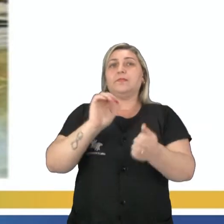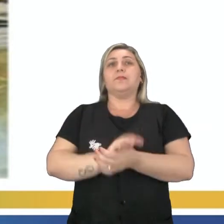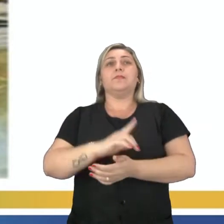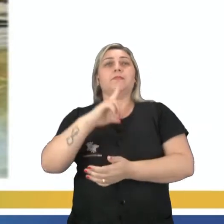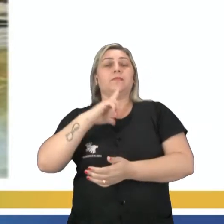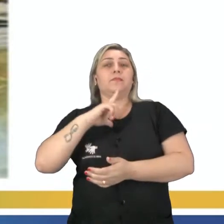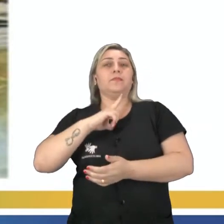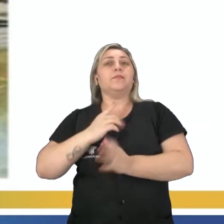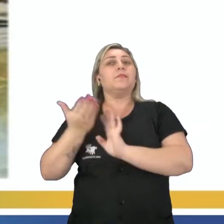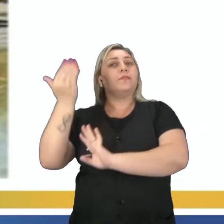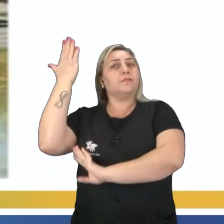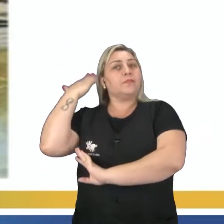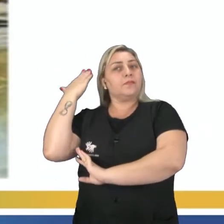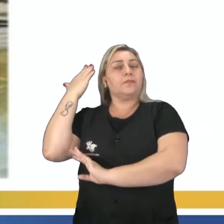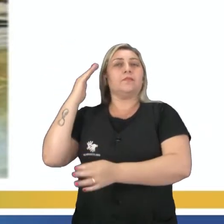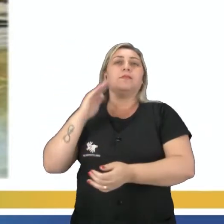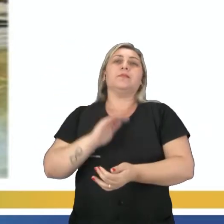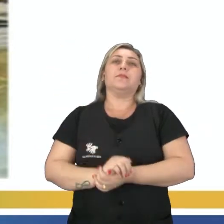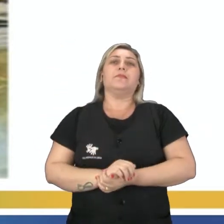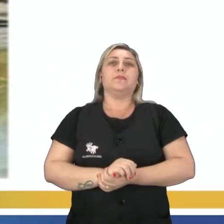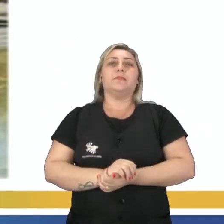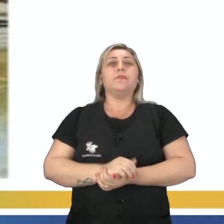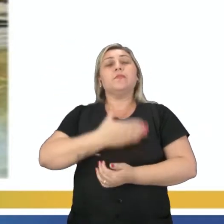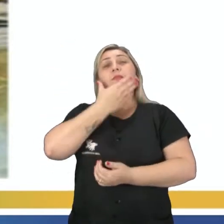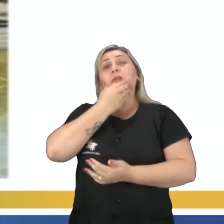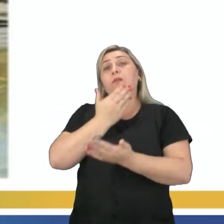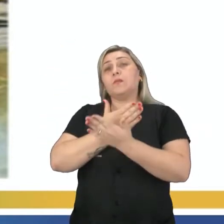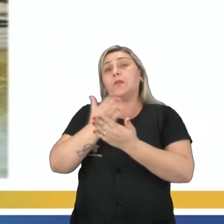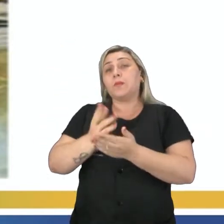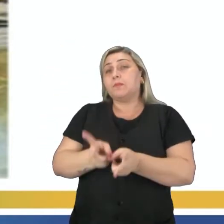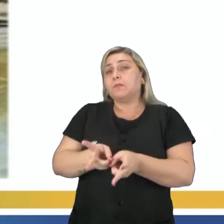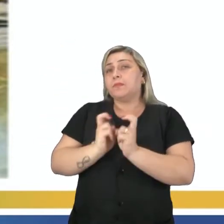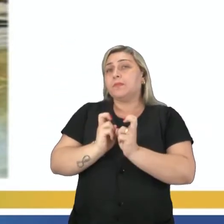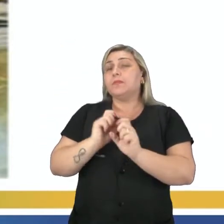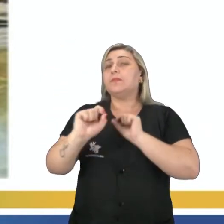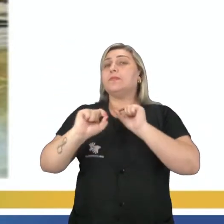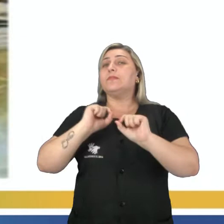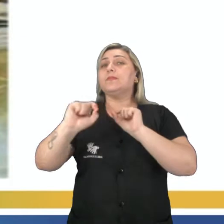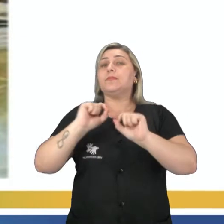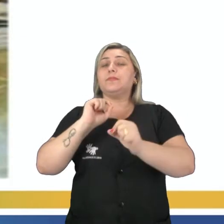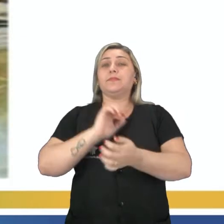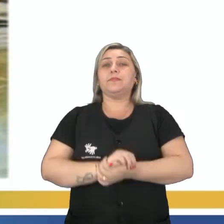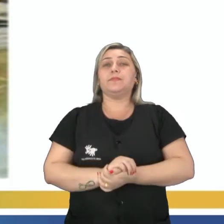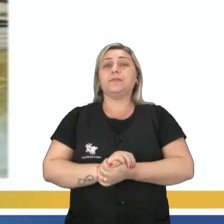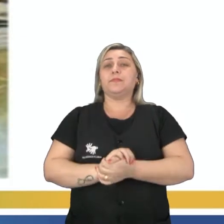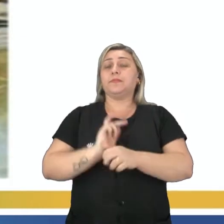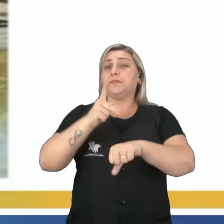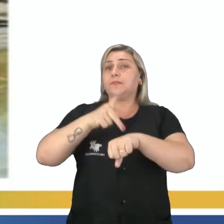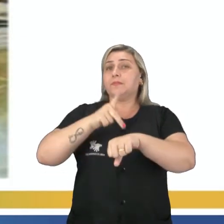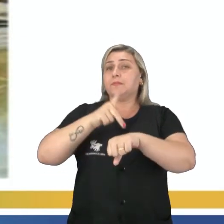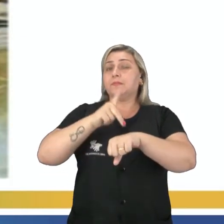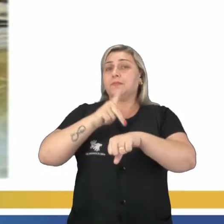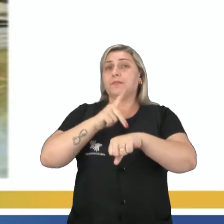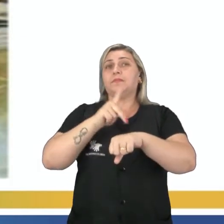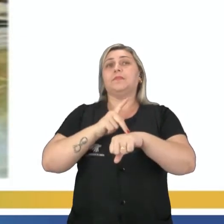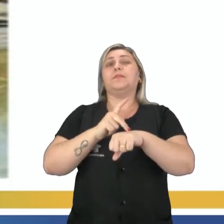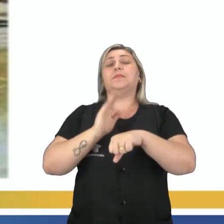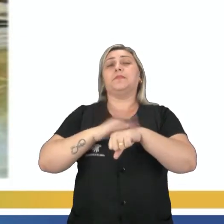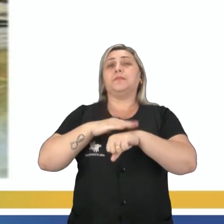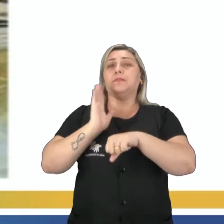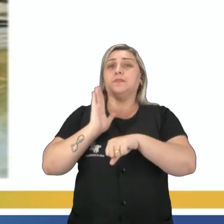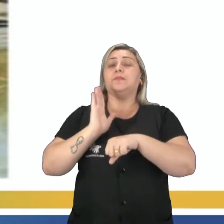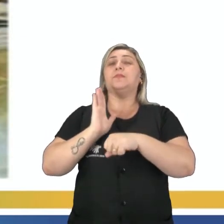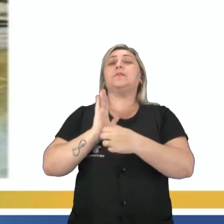tido como primitivo, tá? Olha só. Aqui o ser humano ele começou a perceber que uma parte da pedra, aquela parte